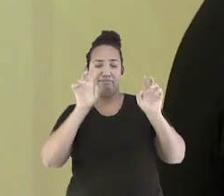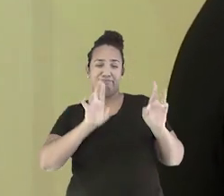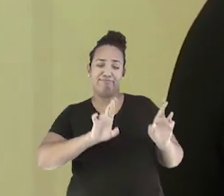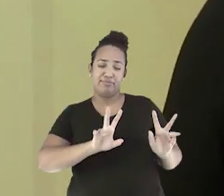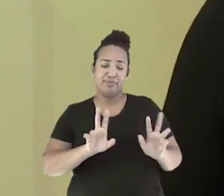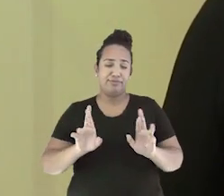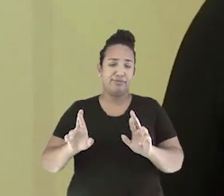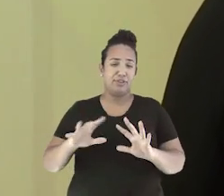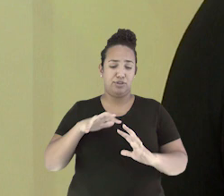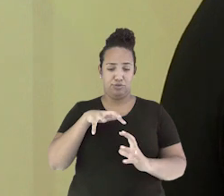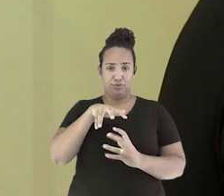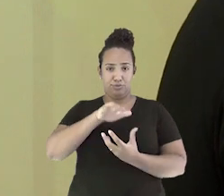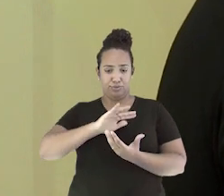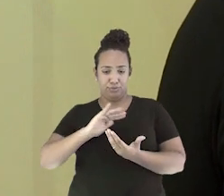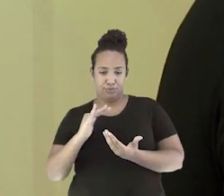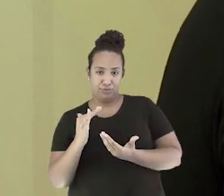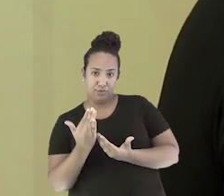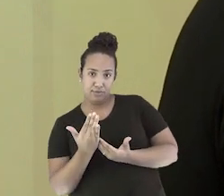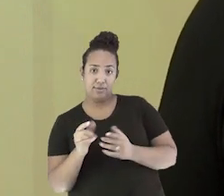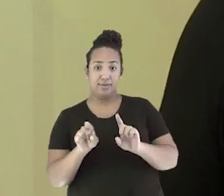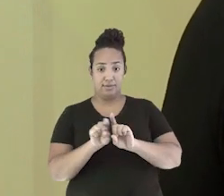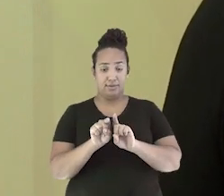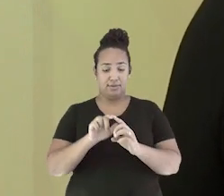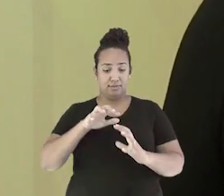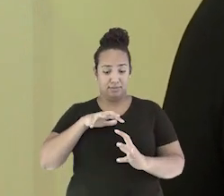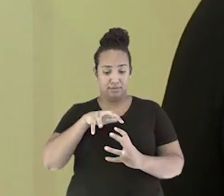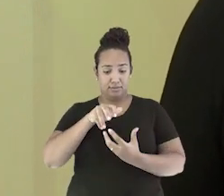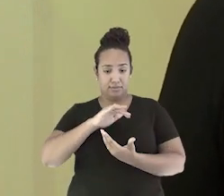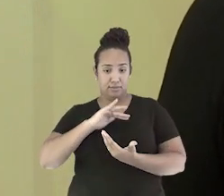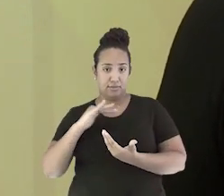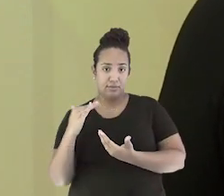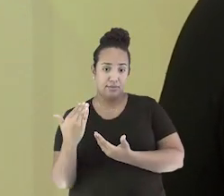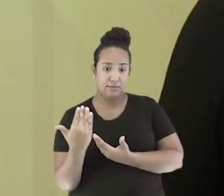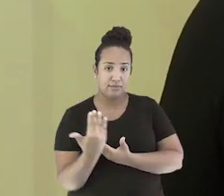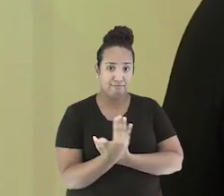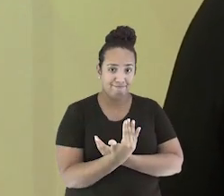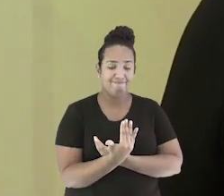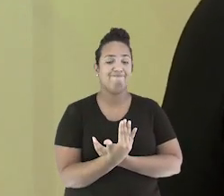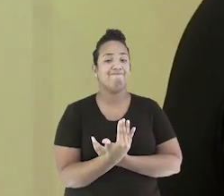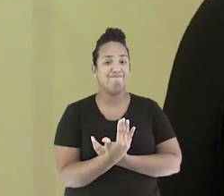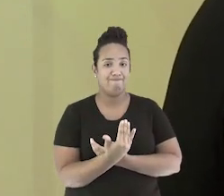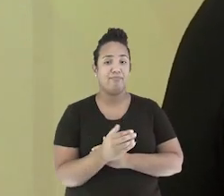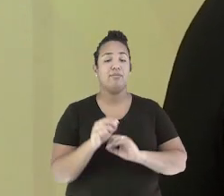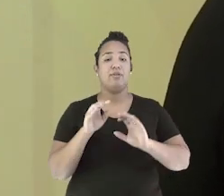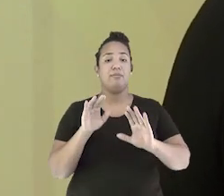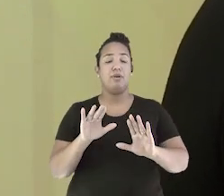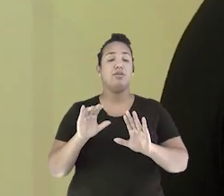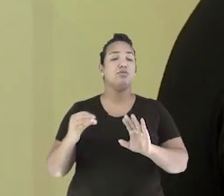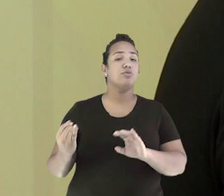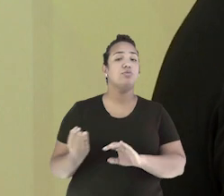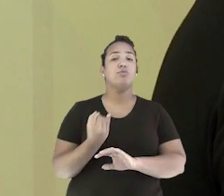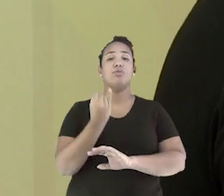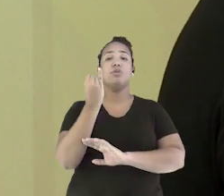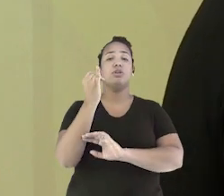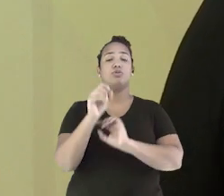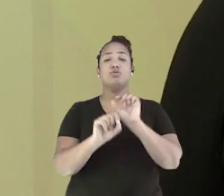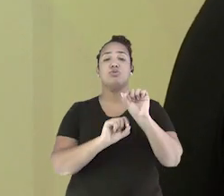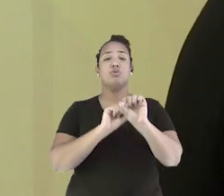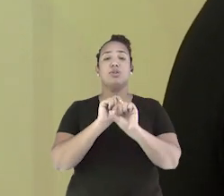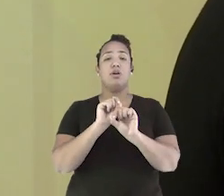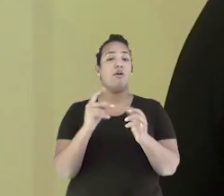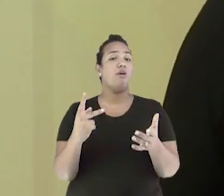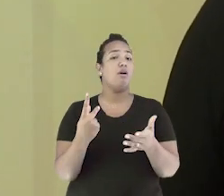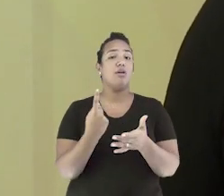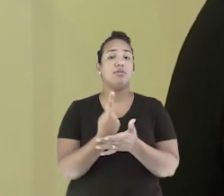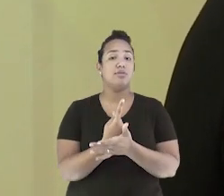lados, Ocidente e Oriente, esse poder foi se enfraquecendo. Outro fator importante foi o crescimento do protestantismo, que